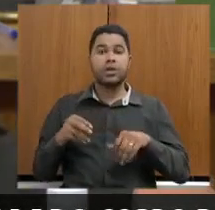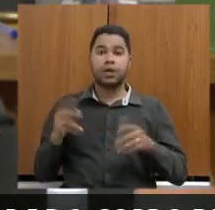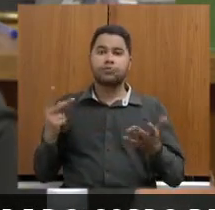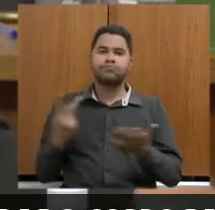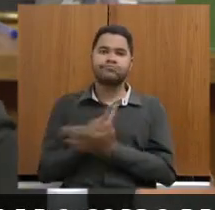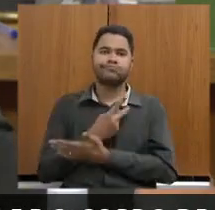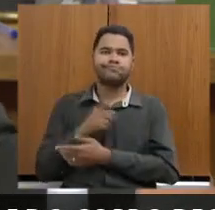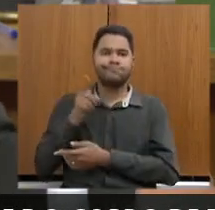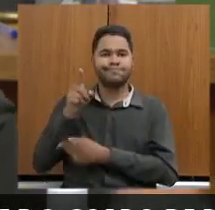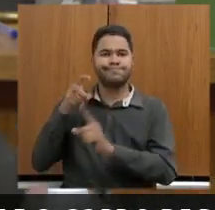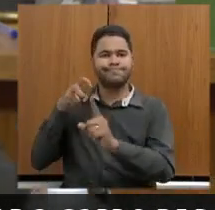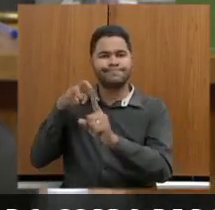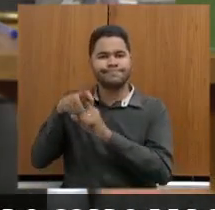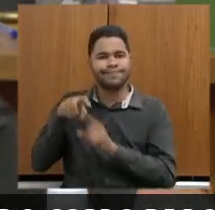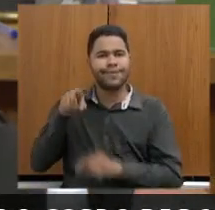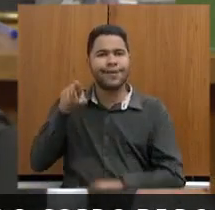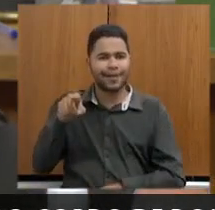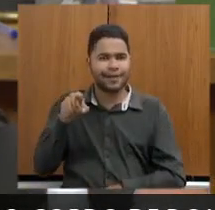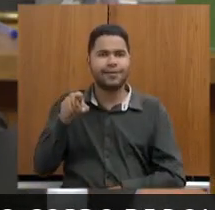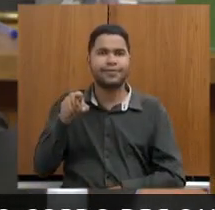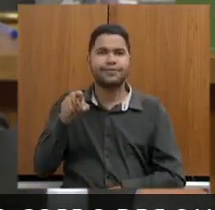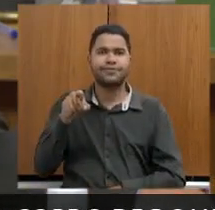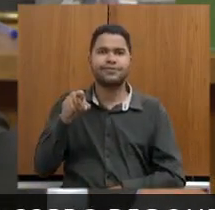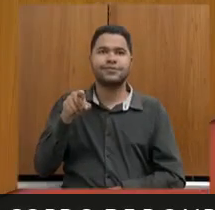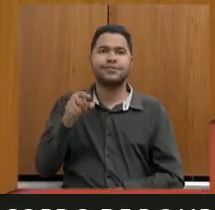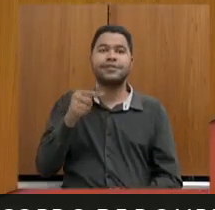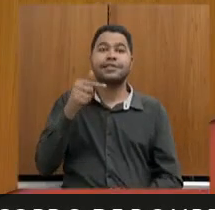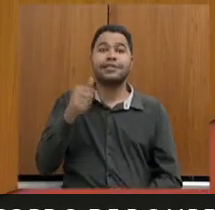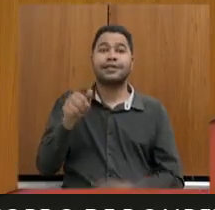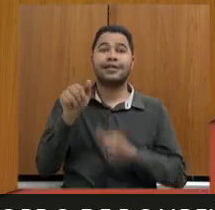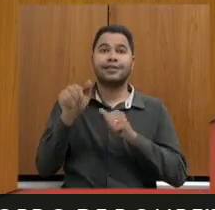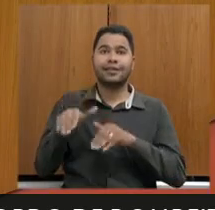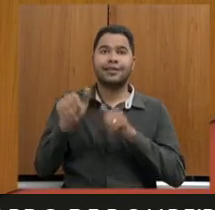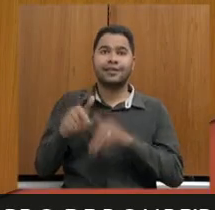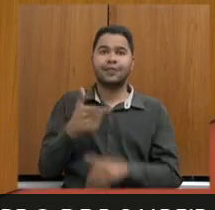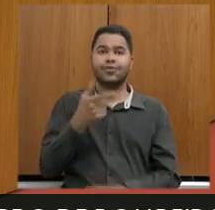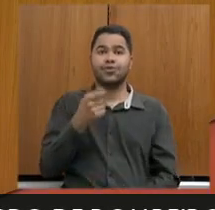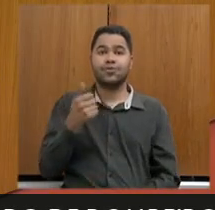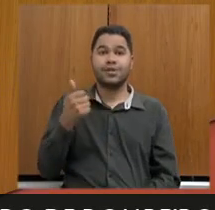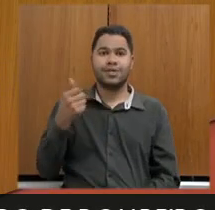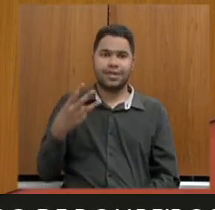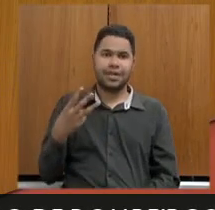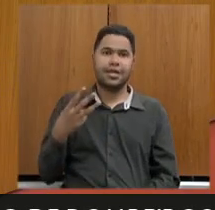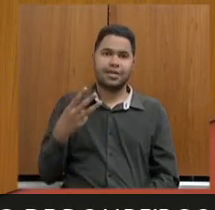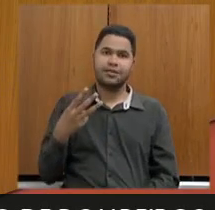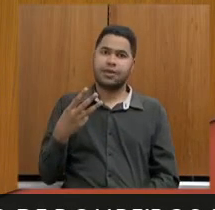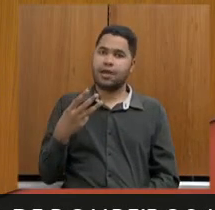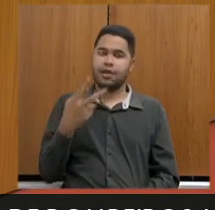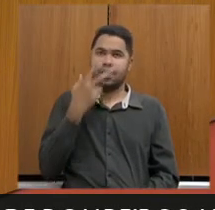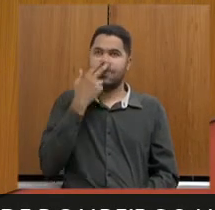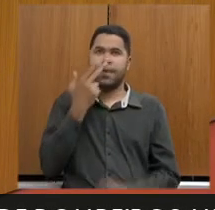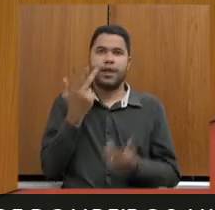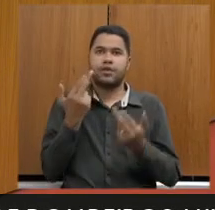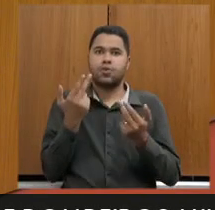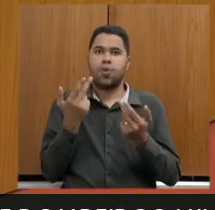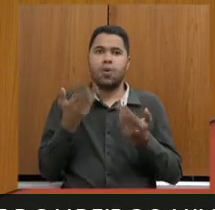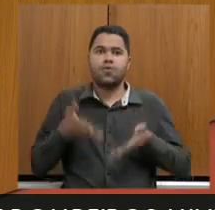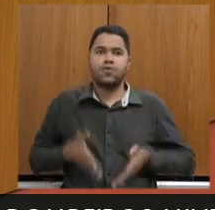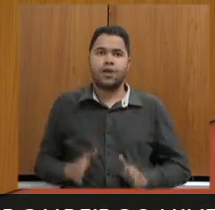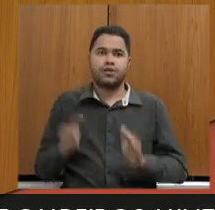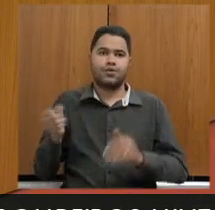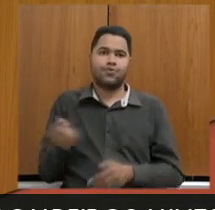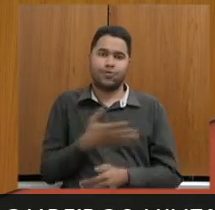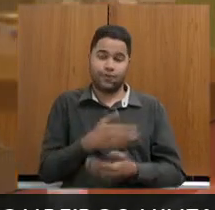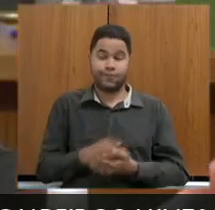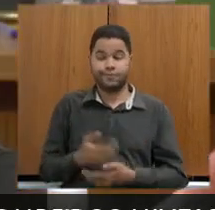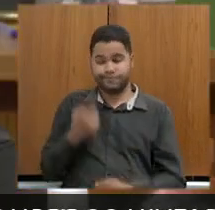um acidente em João Pinheiro e que ele era Sete de Setembro de 2013 nasce de novo é exatamente o que